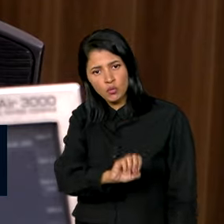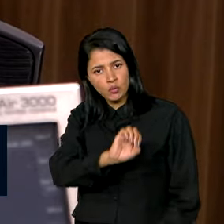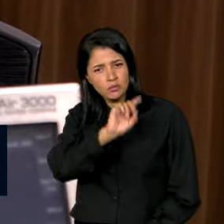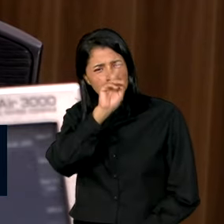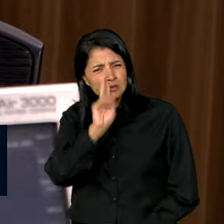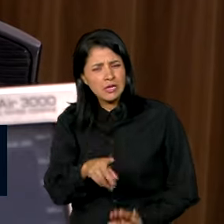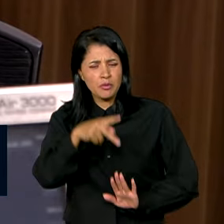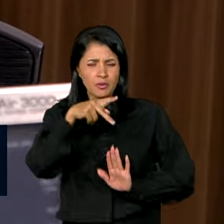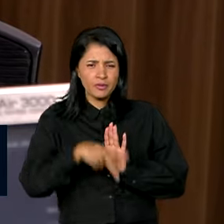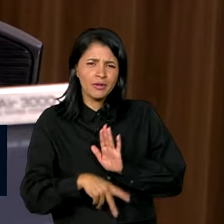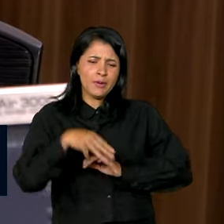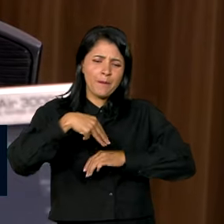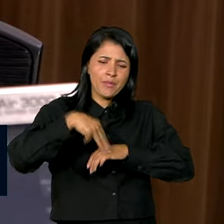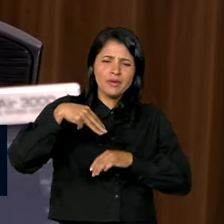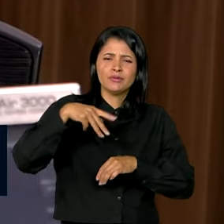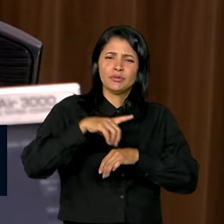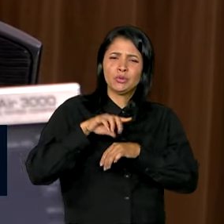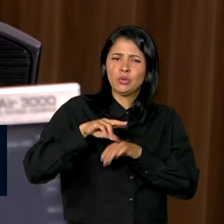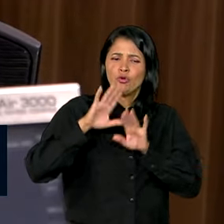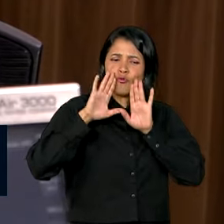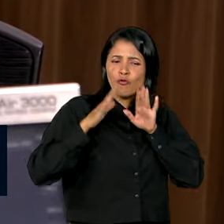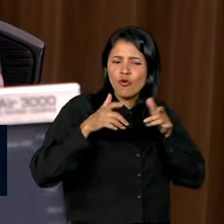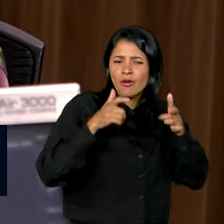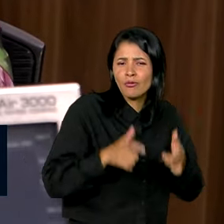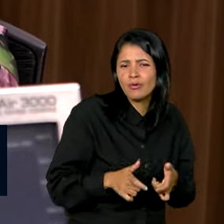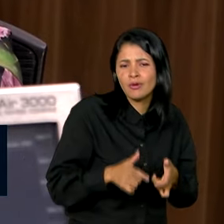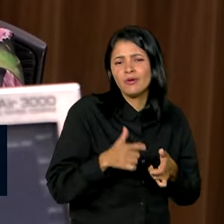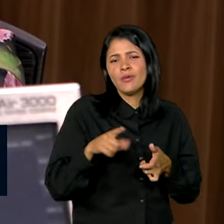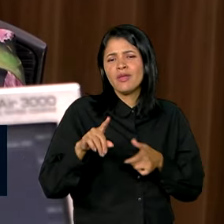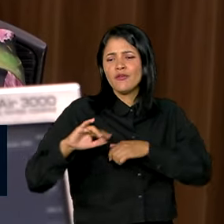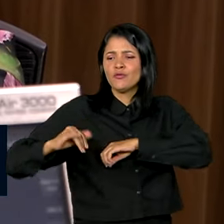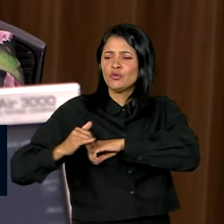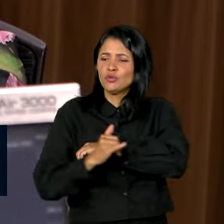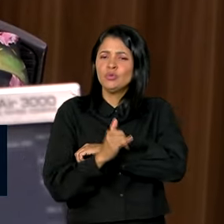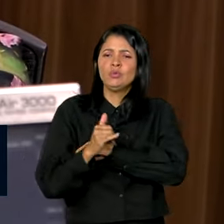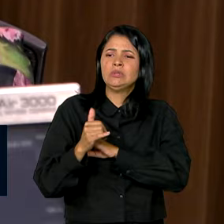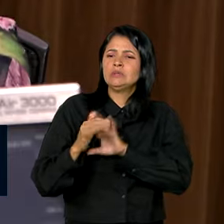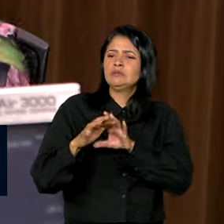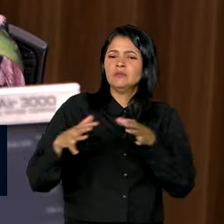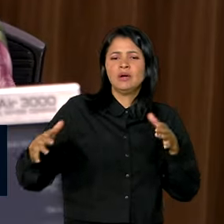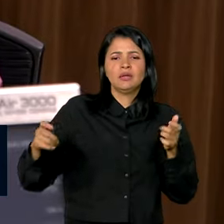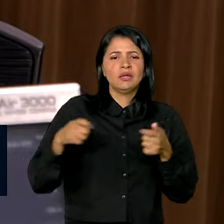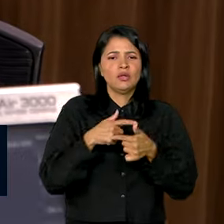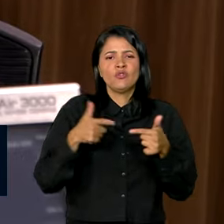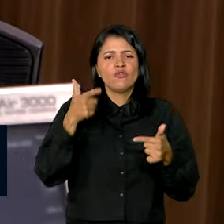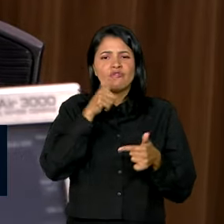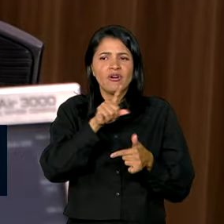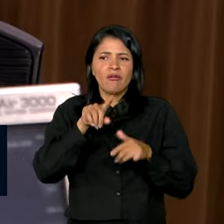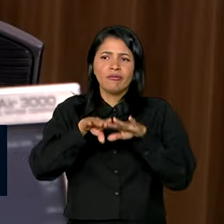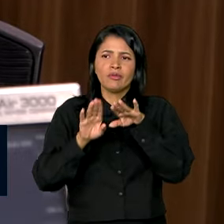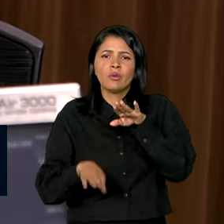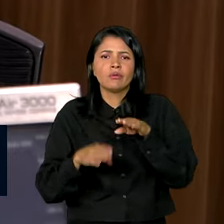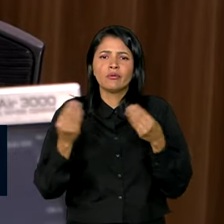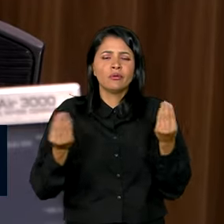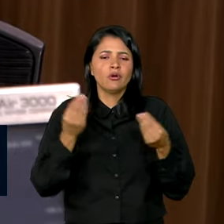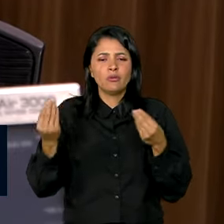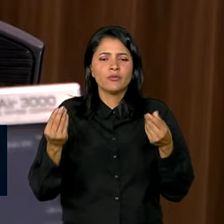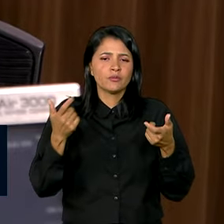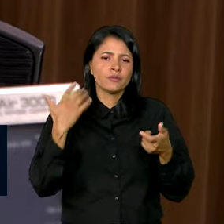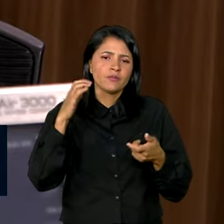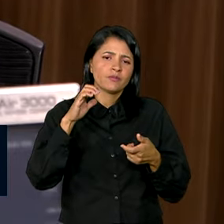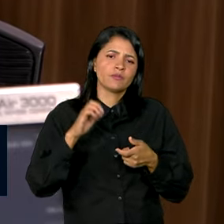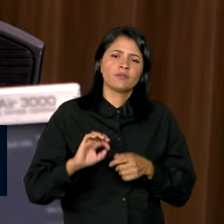função dos mestres, doutores, muito concentrado, e em função da infraestrutura acumulada, você não vai enfrentar a desigualdade na